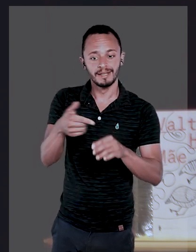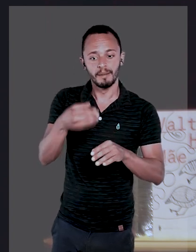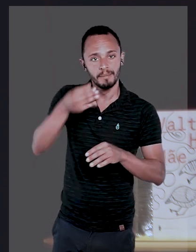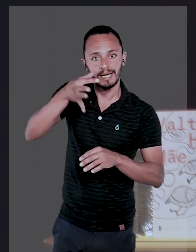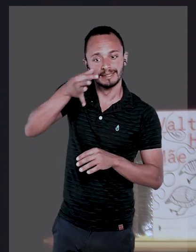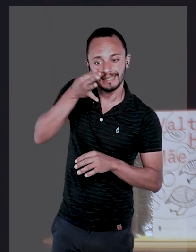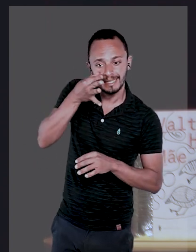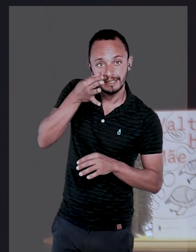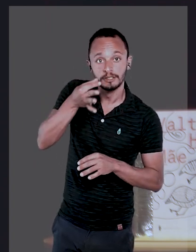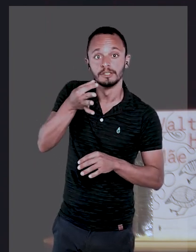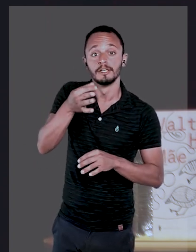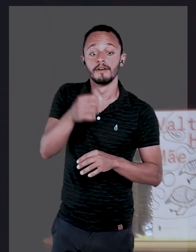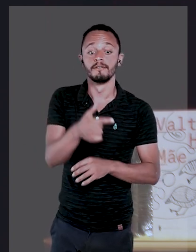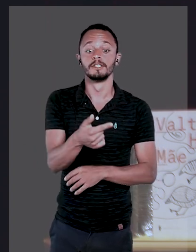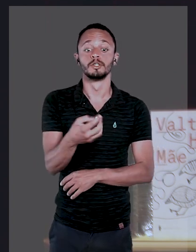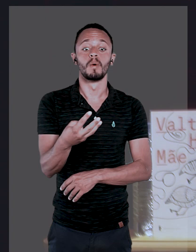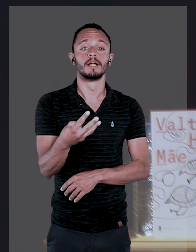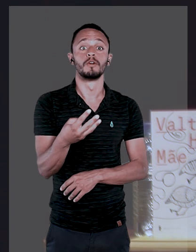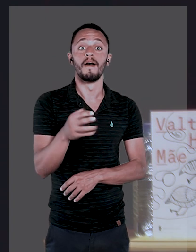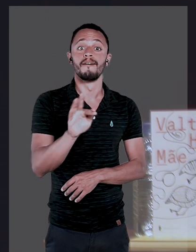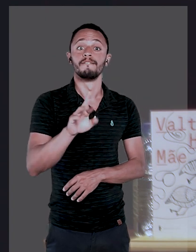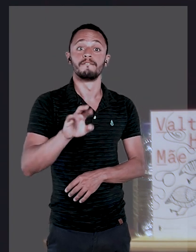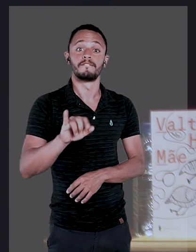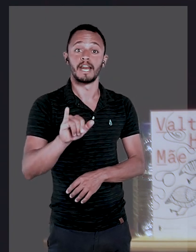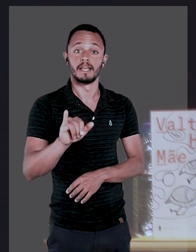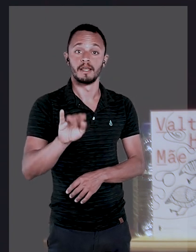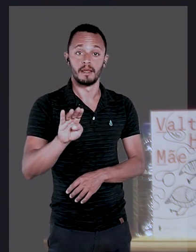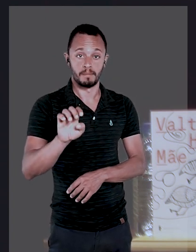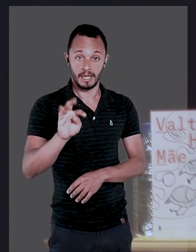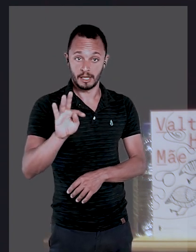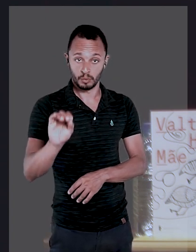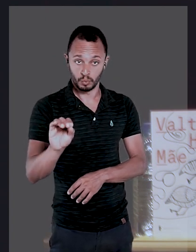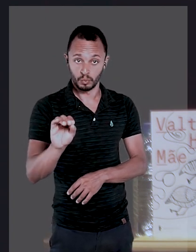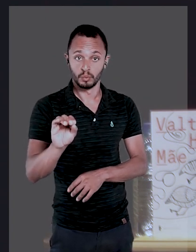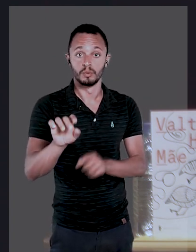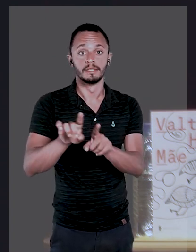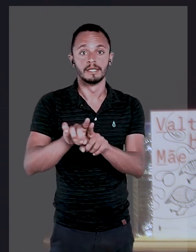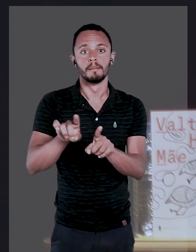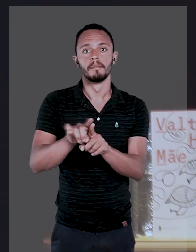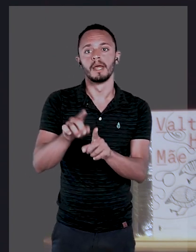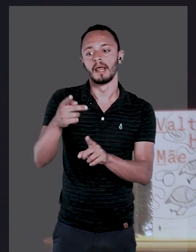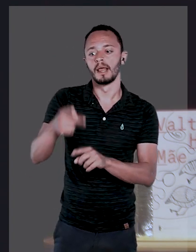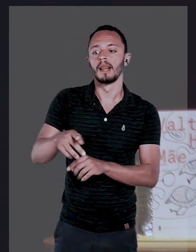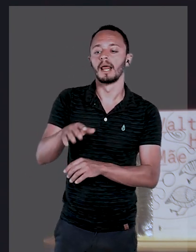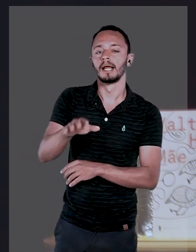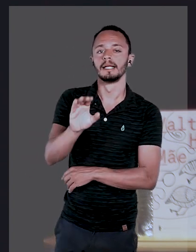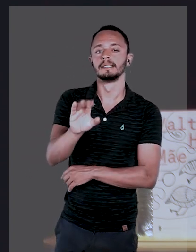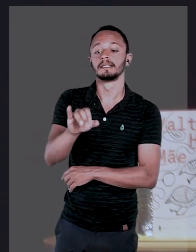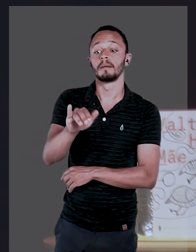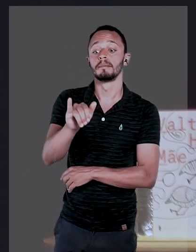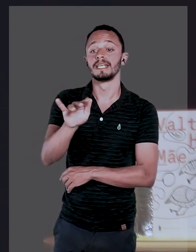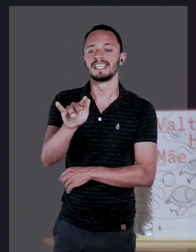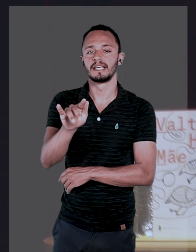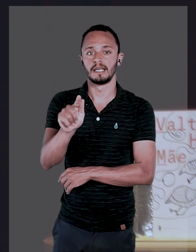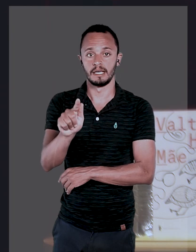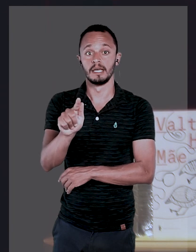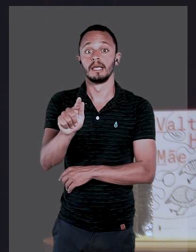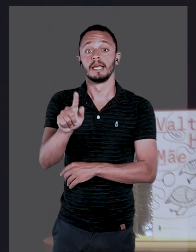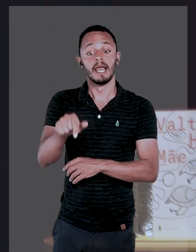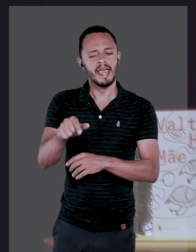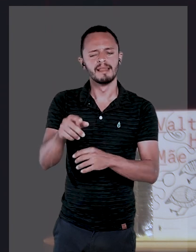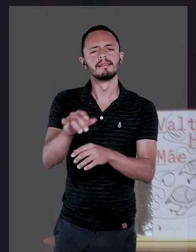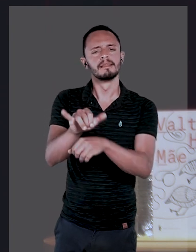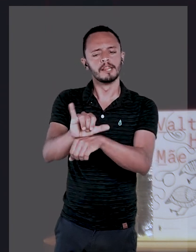Léo também ficou muito tempo parado dentro de casa, e agora vai voltar. 24 de agosto, Frei Beto, lá na CEMIG. Acompanhe pelas